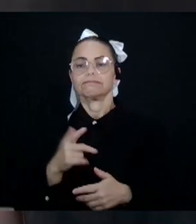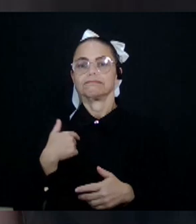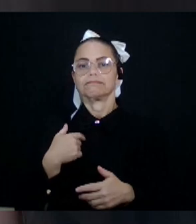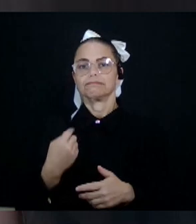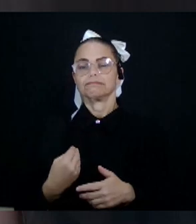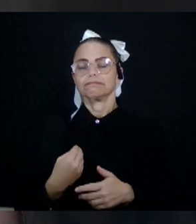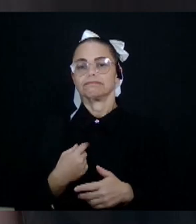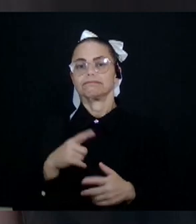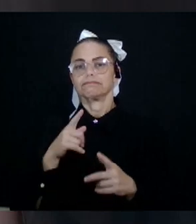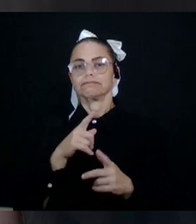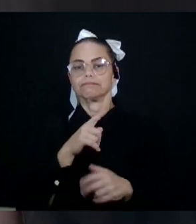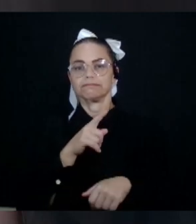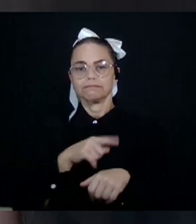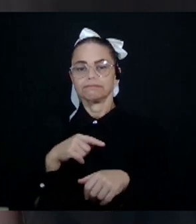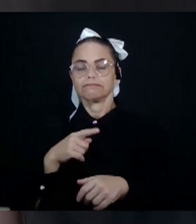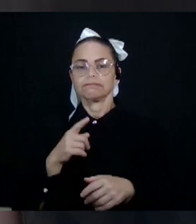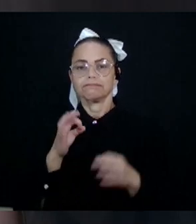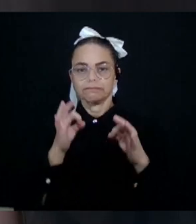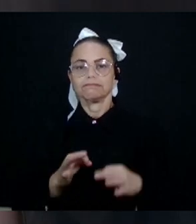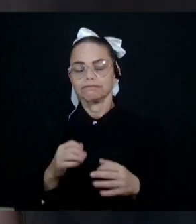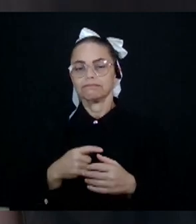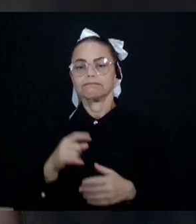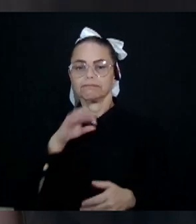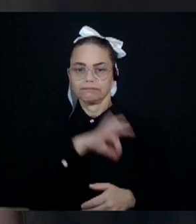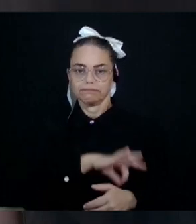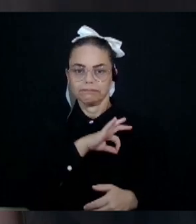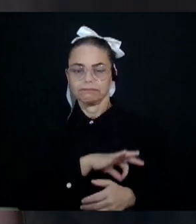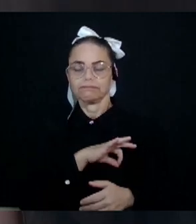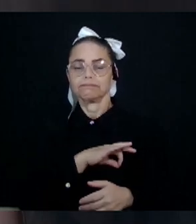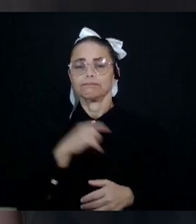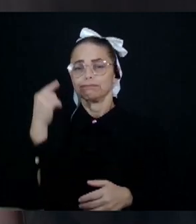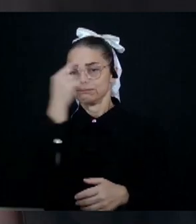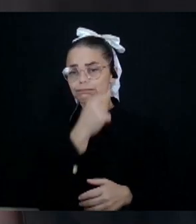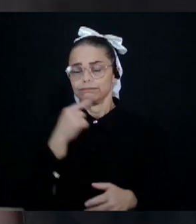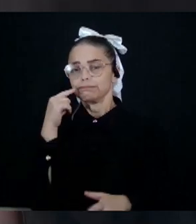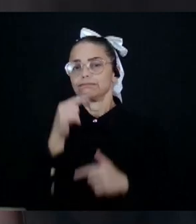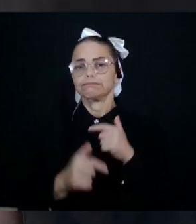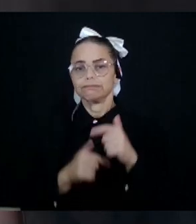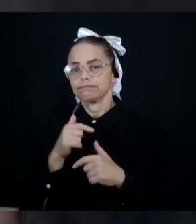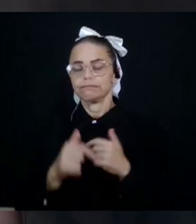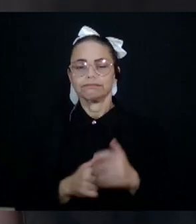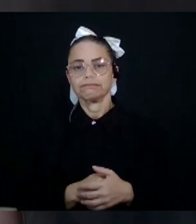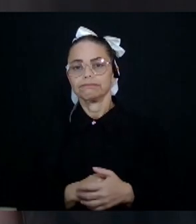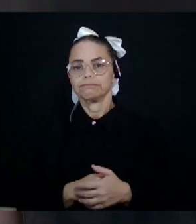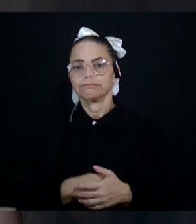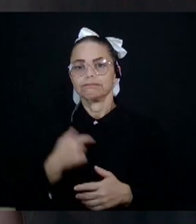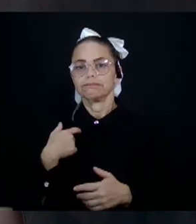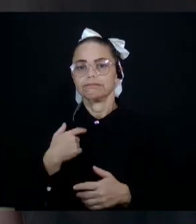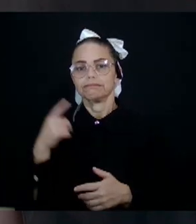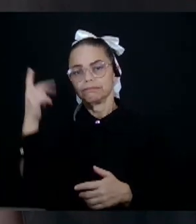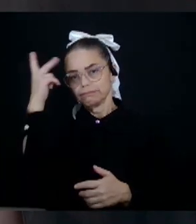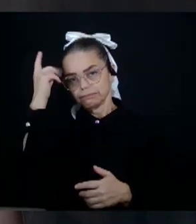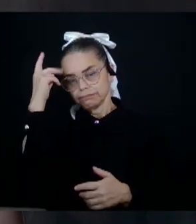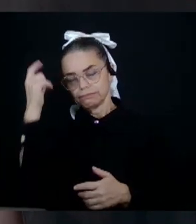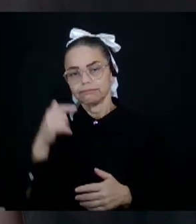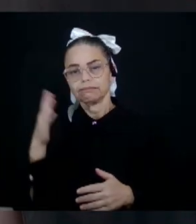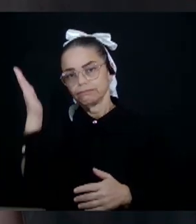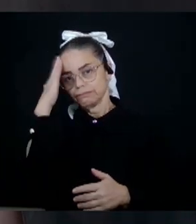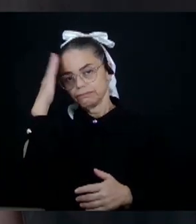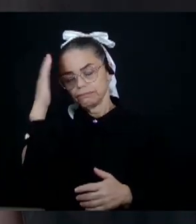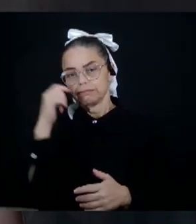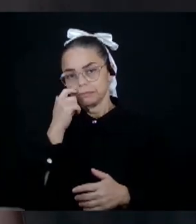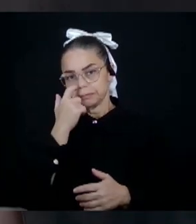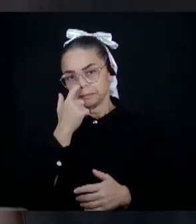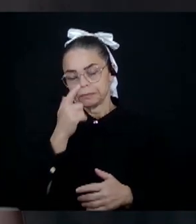horários estabelecidos, remuneração por hora de trabalho, né, não é um trabalho típico, mas ele pode ser compreendido como um trabalho, porque